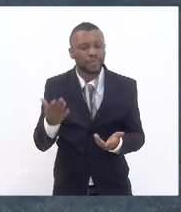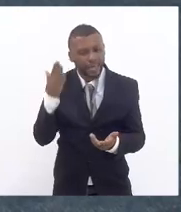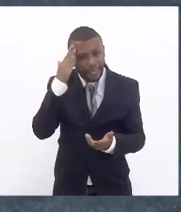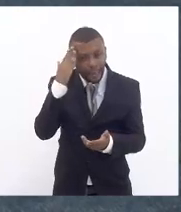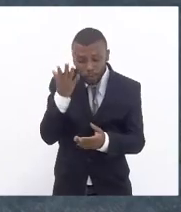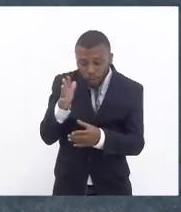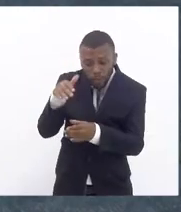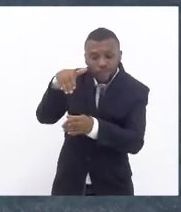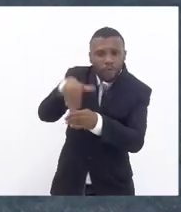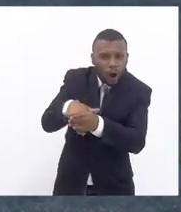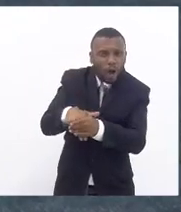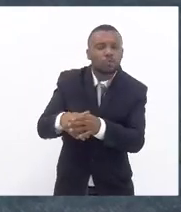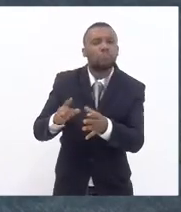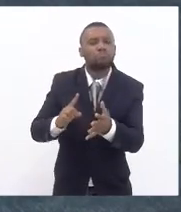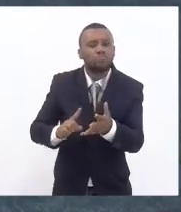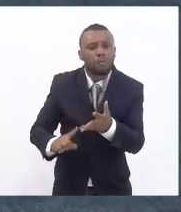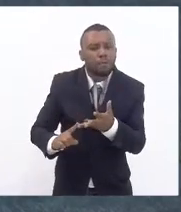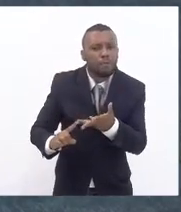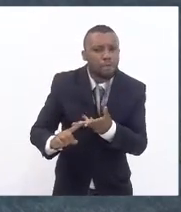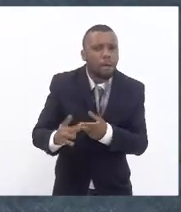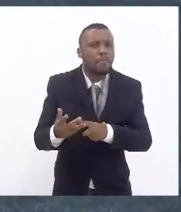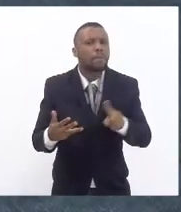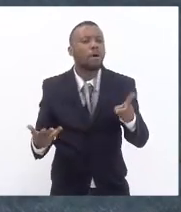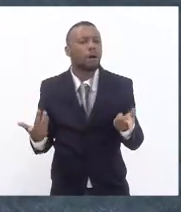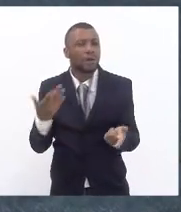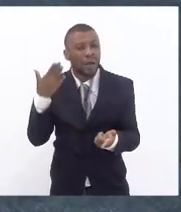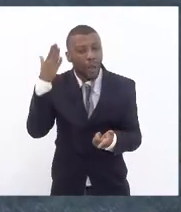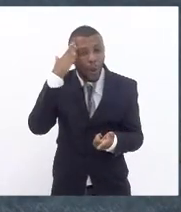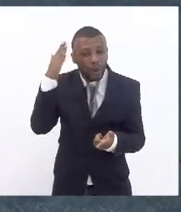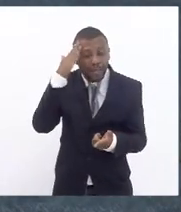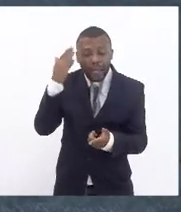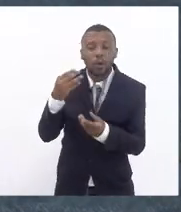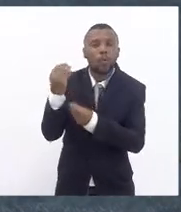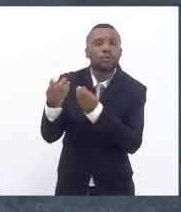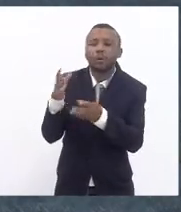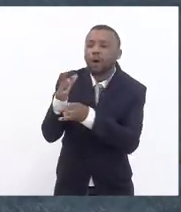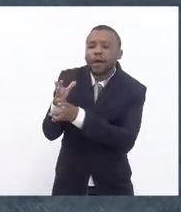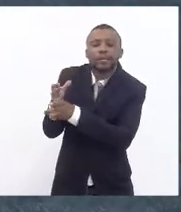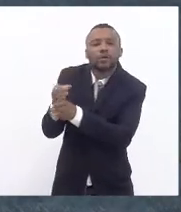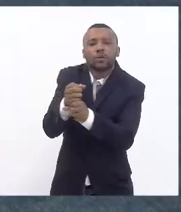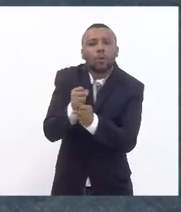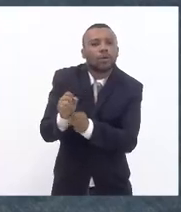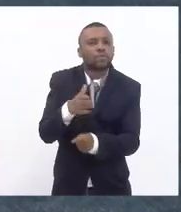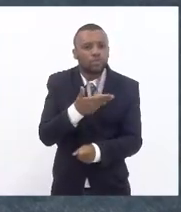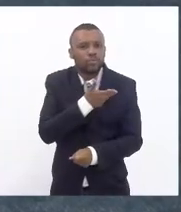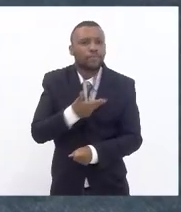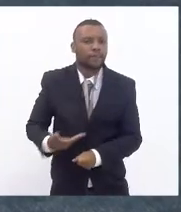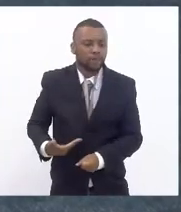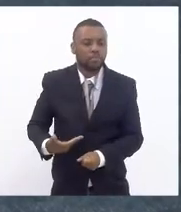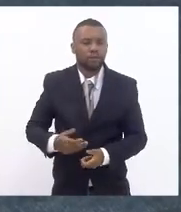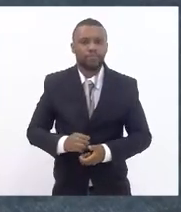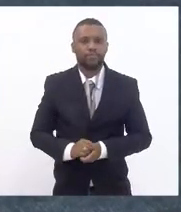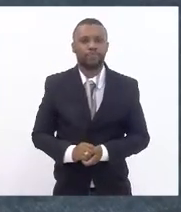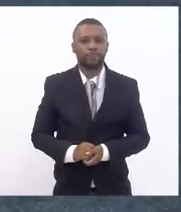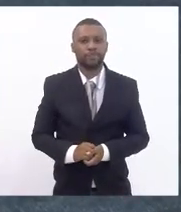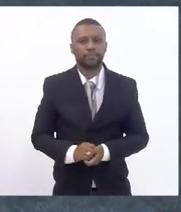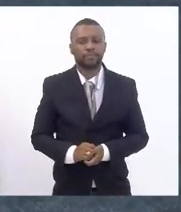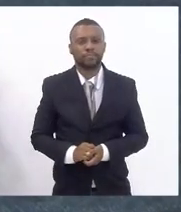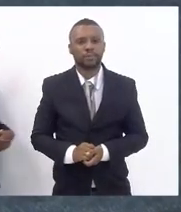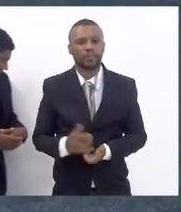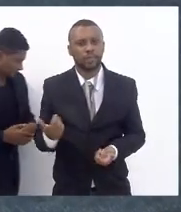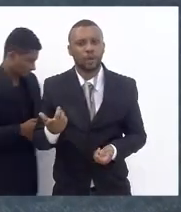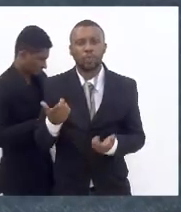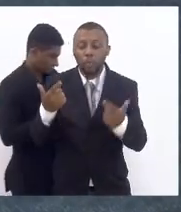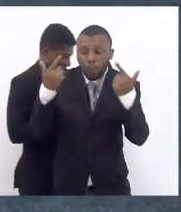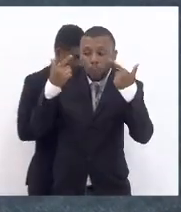voto e decidi votar? Eu votei contra as contas do governador. De pé aqui. Não me escondo de nenhuma